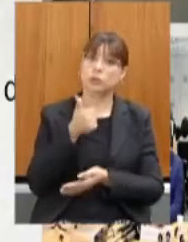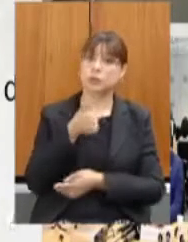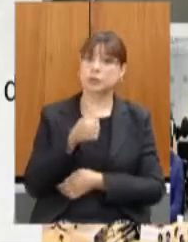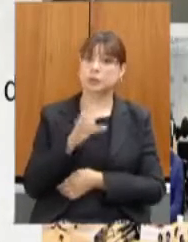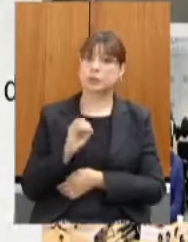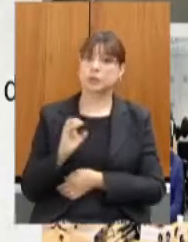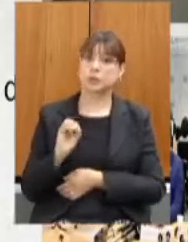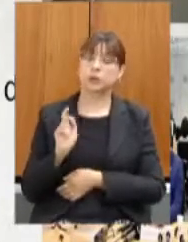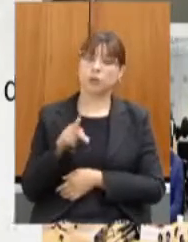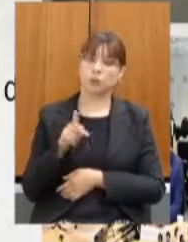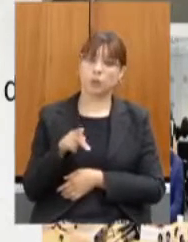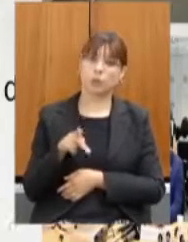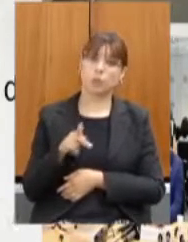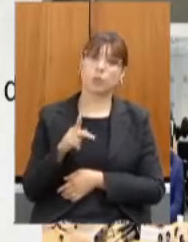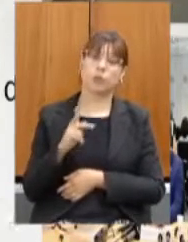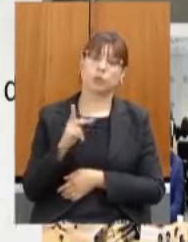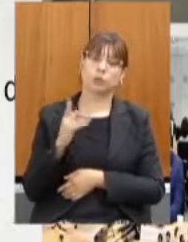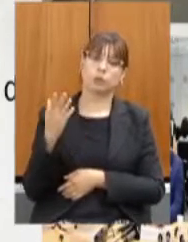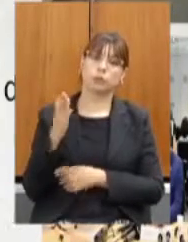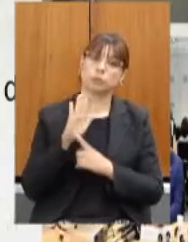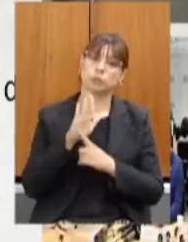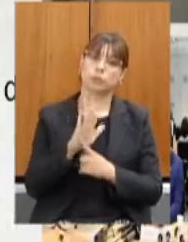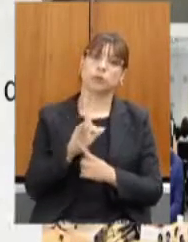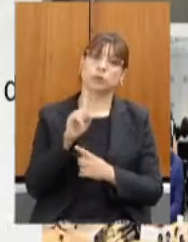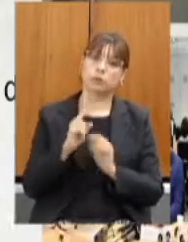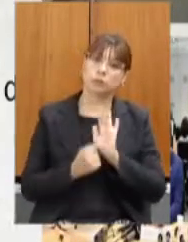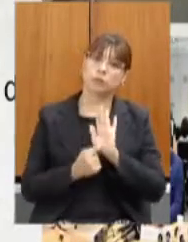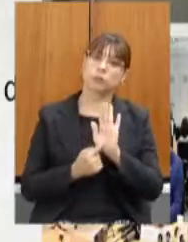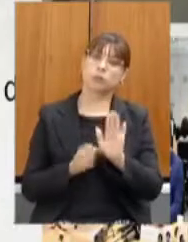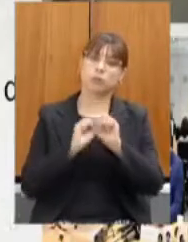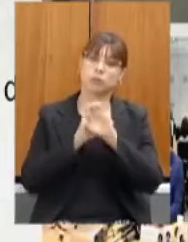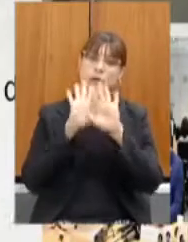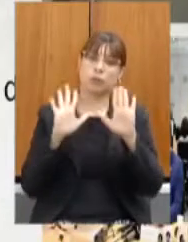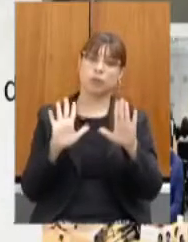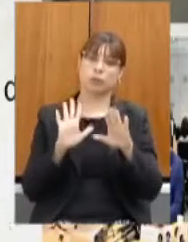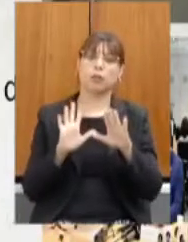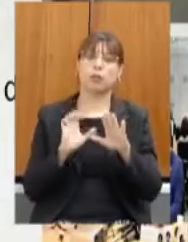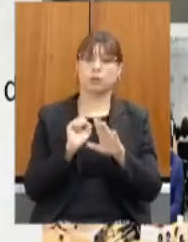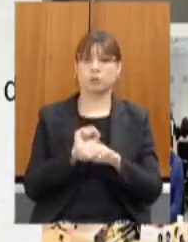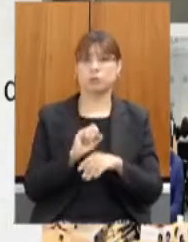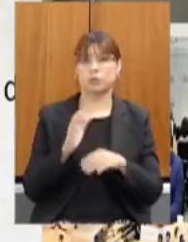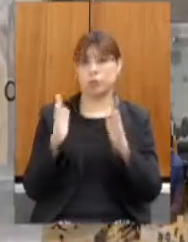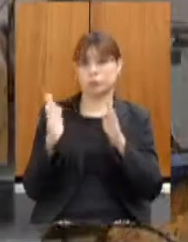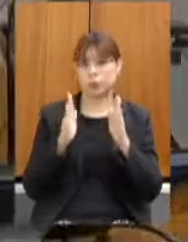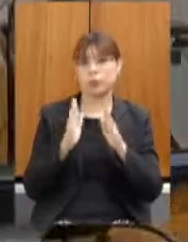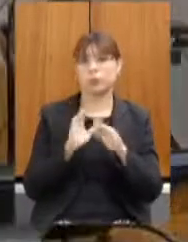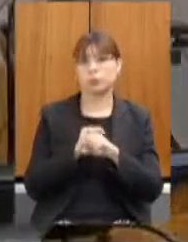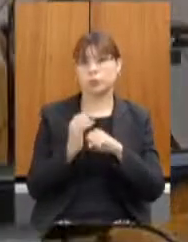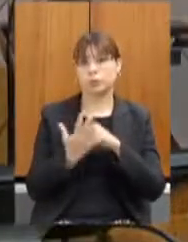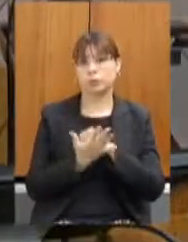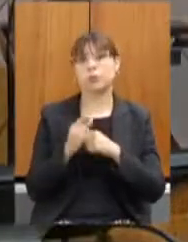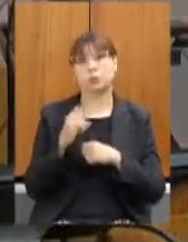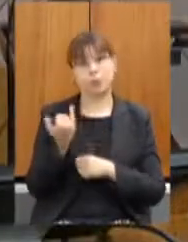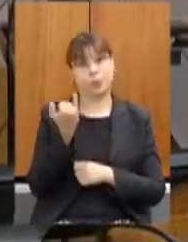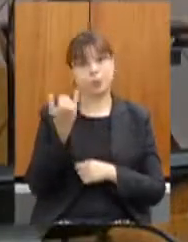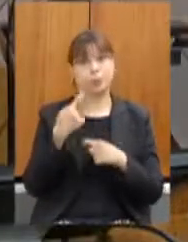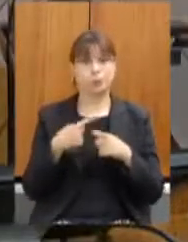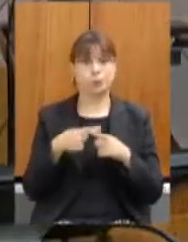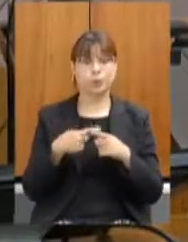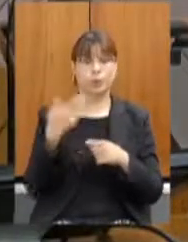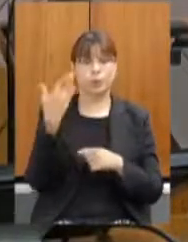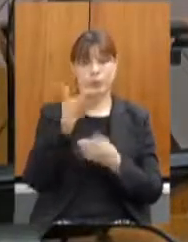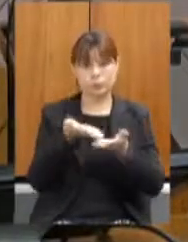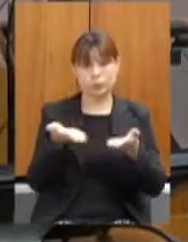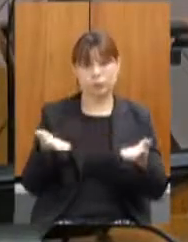pontos no índice Nacional de transparência da convite isso para nós é muito importante porque a Eva a sociedade o que nós estamos fazendo